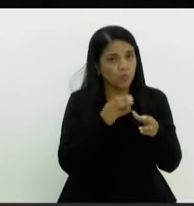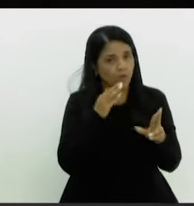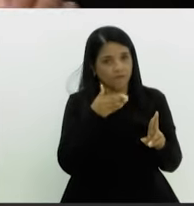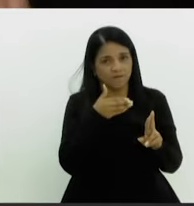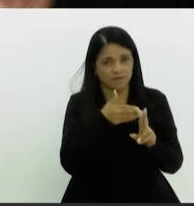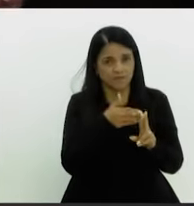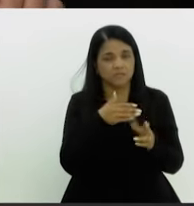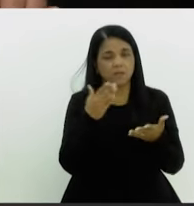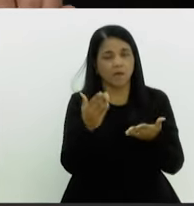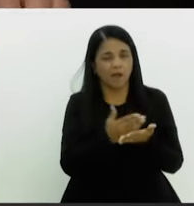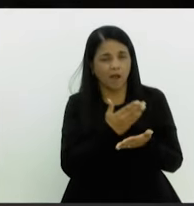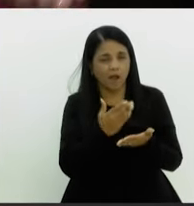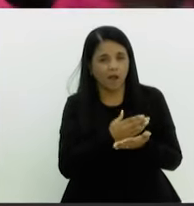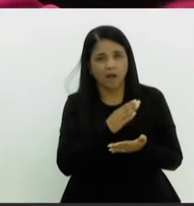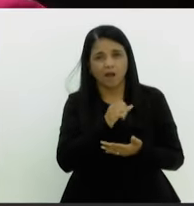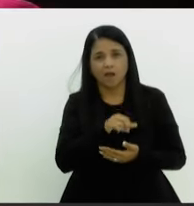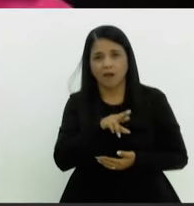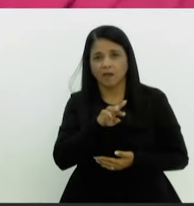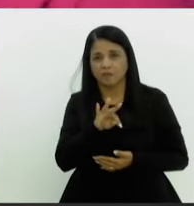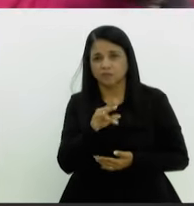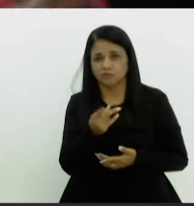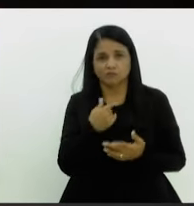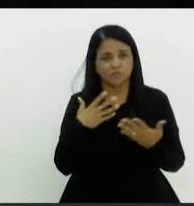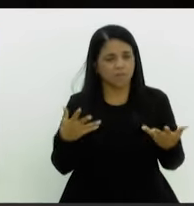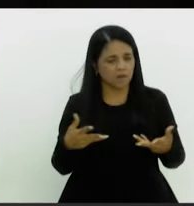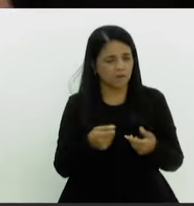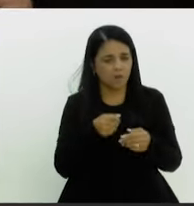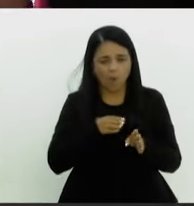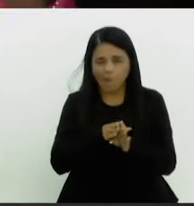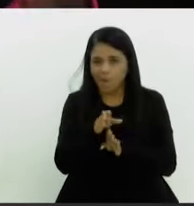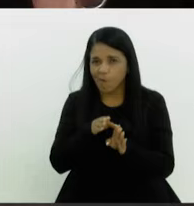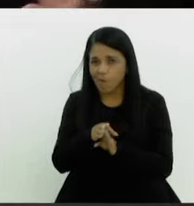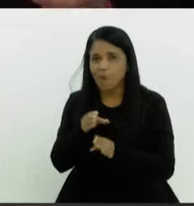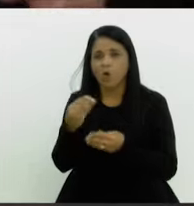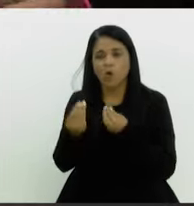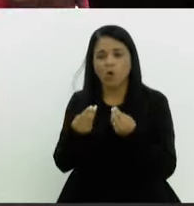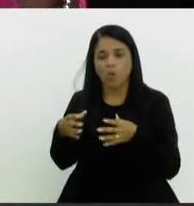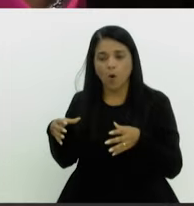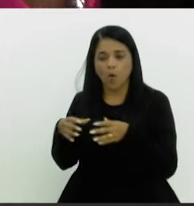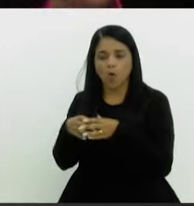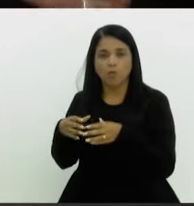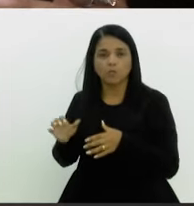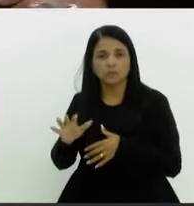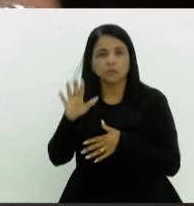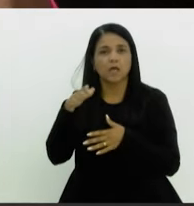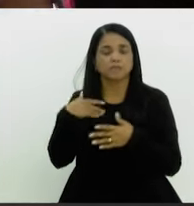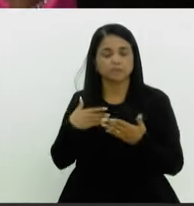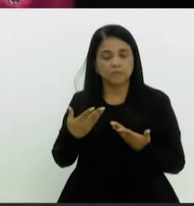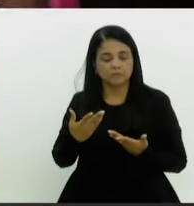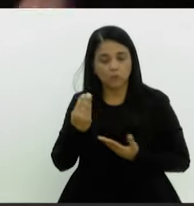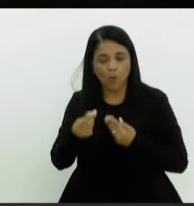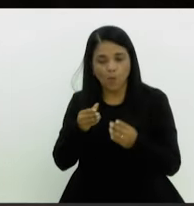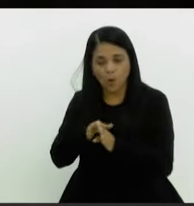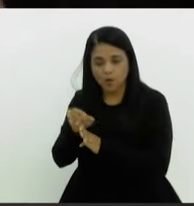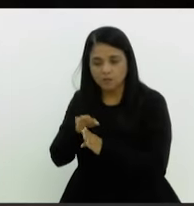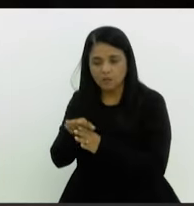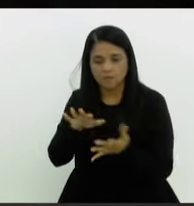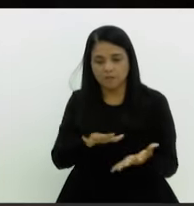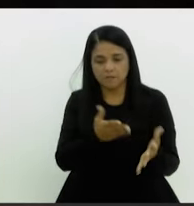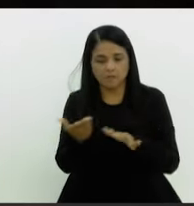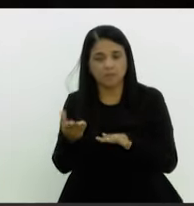maravilhosa orientando como Aquela comunidade e proceder para fazer o enterro aquela pessoa não é